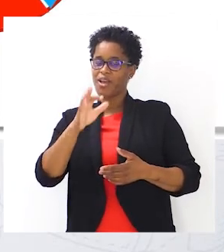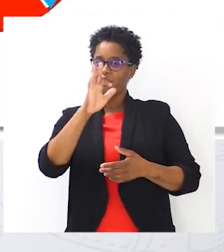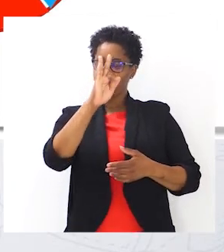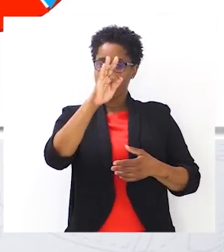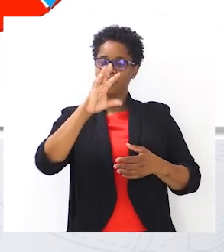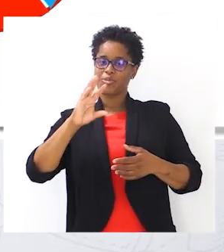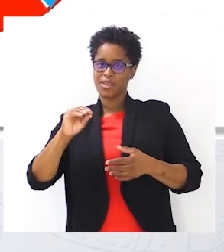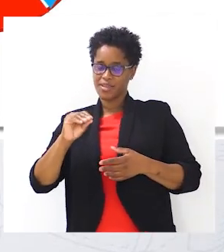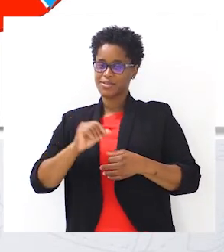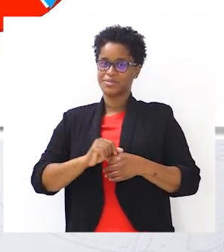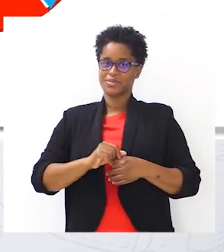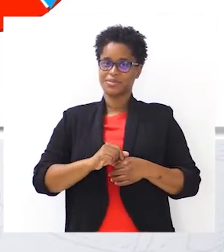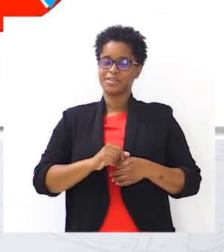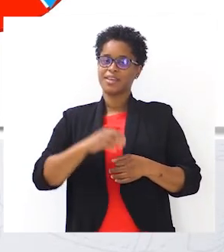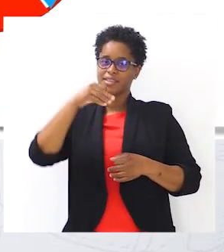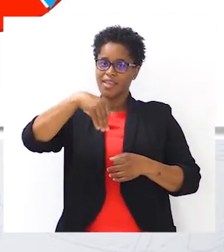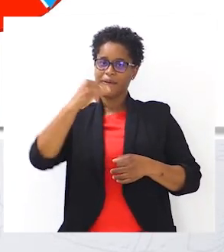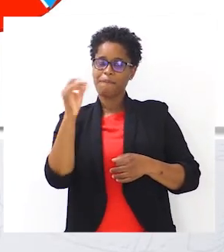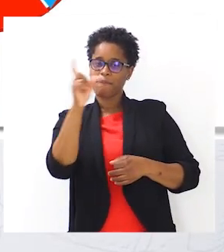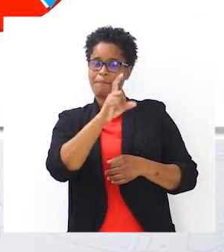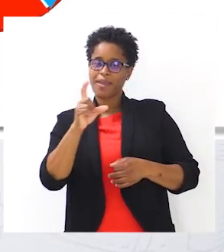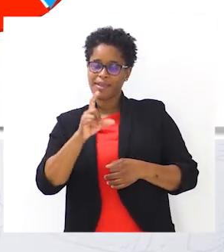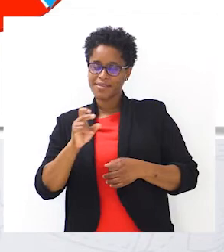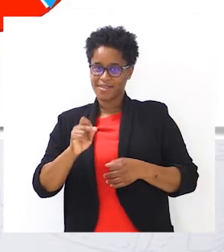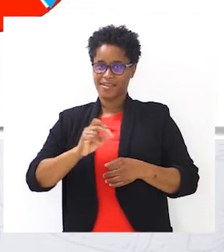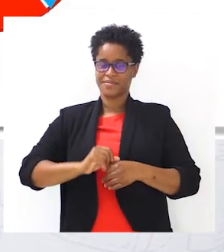4 décimos da pizza.